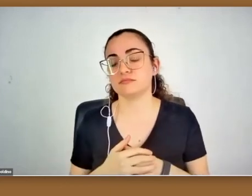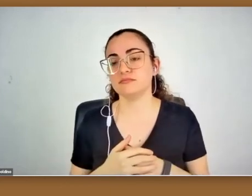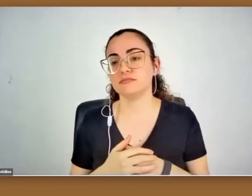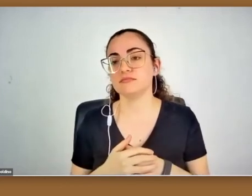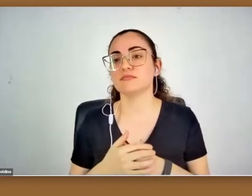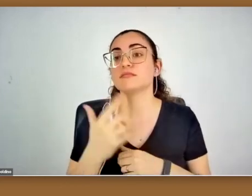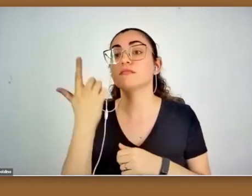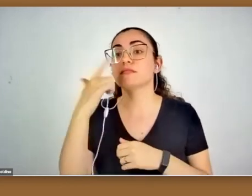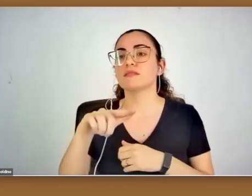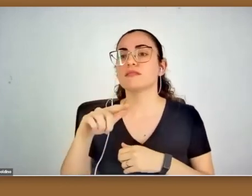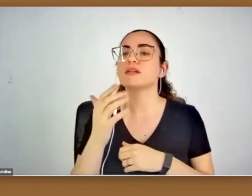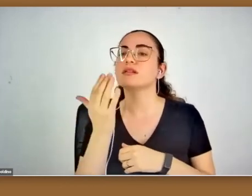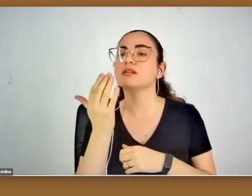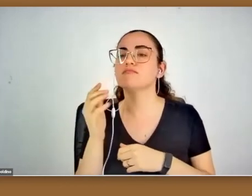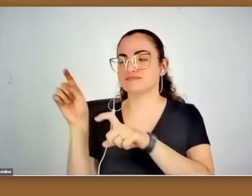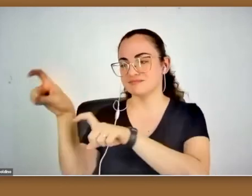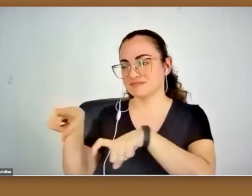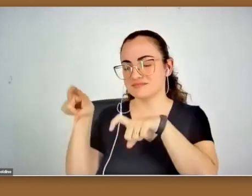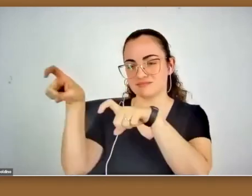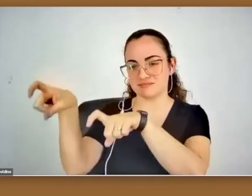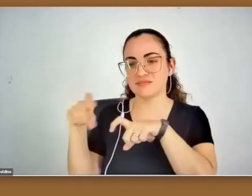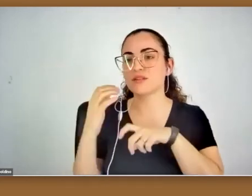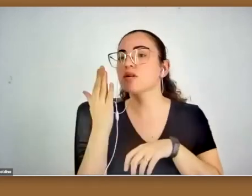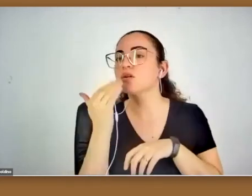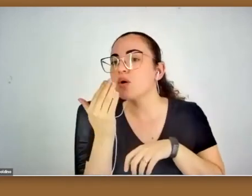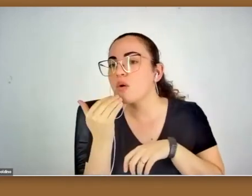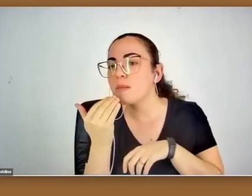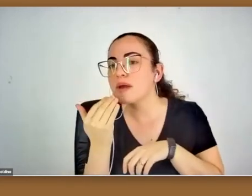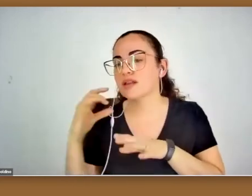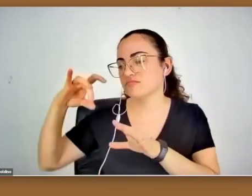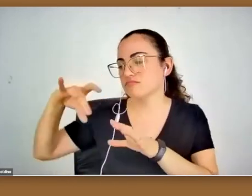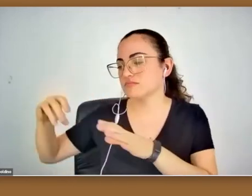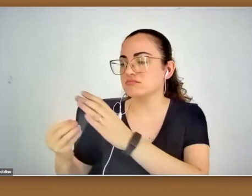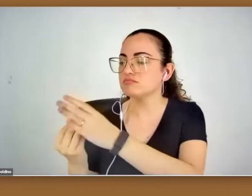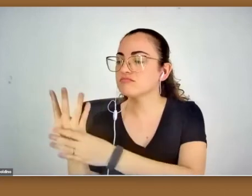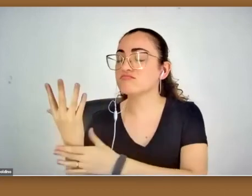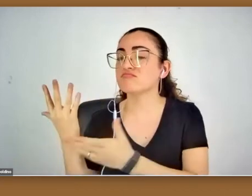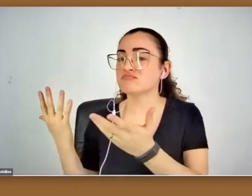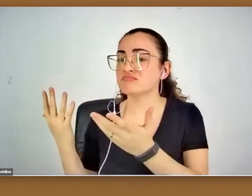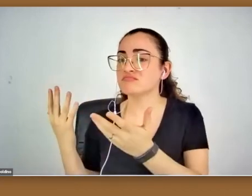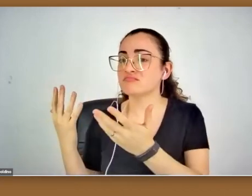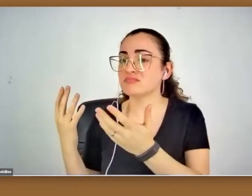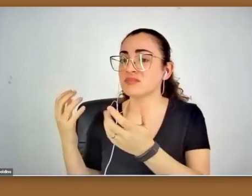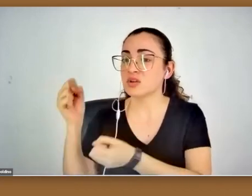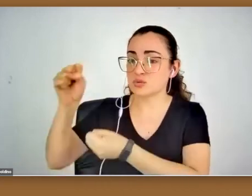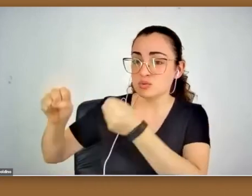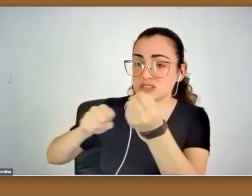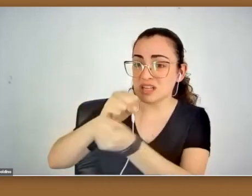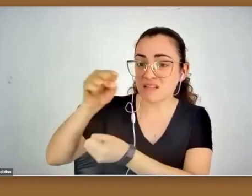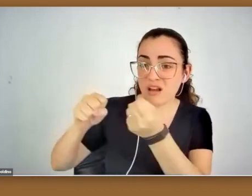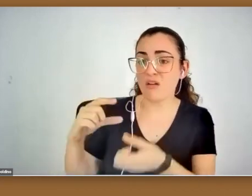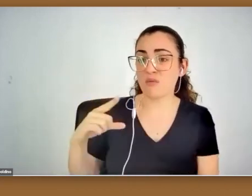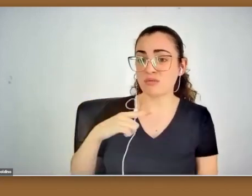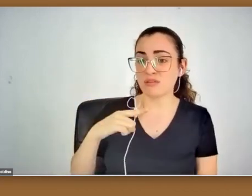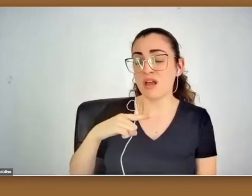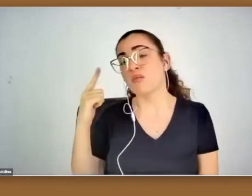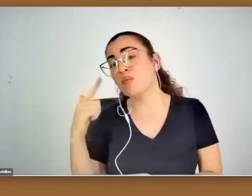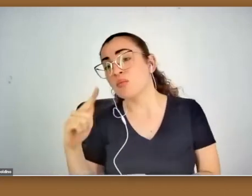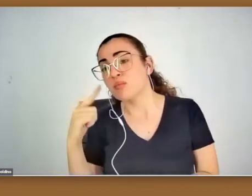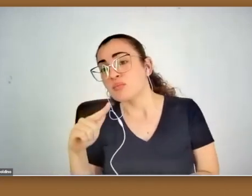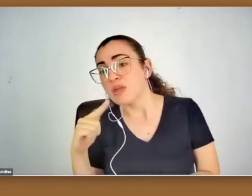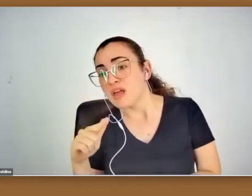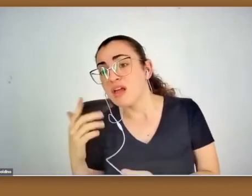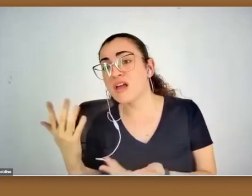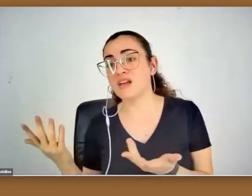e de alimentos, né? Então como que isso é produzido, se isso é produzido de forma sustentável, se há um impacto muito grande no meio